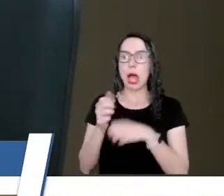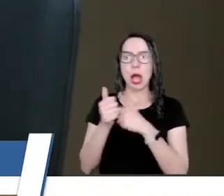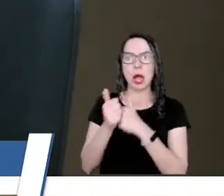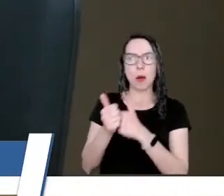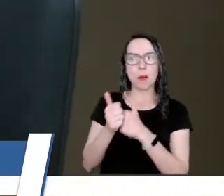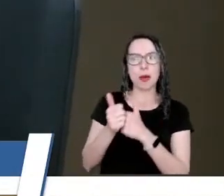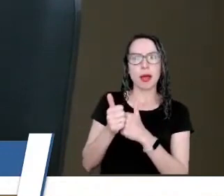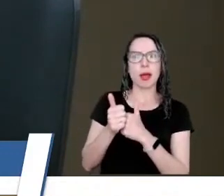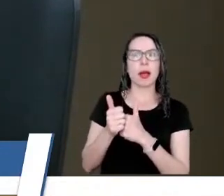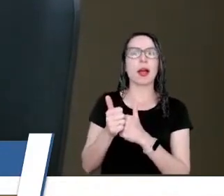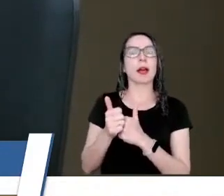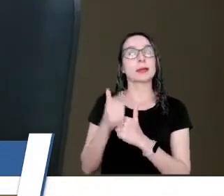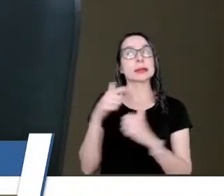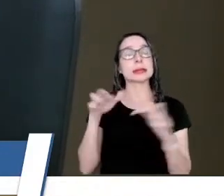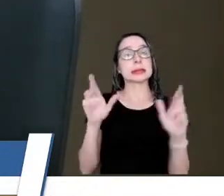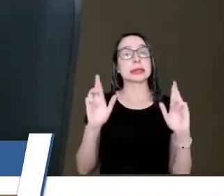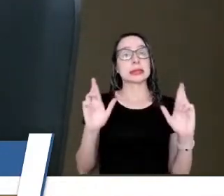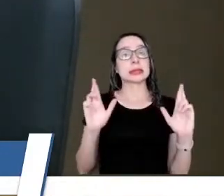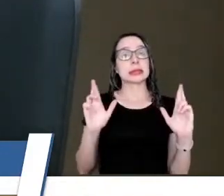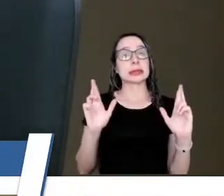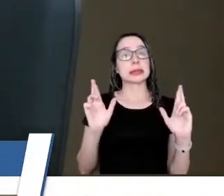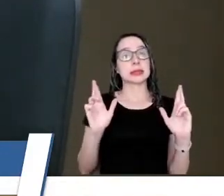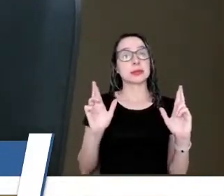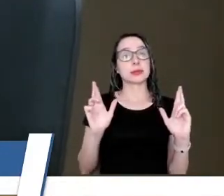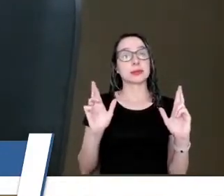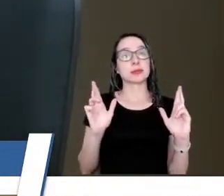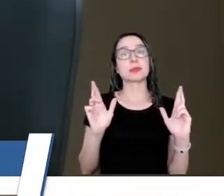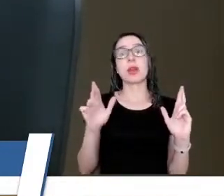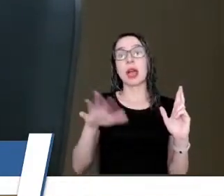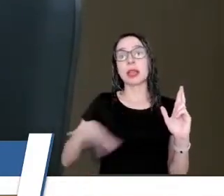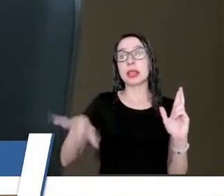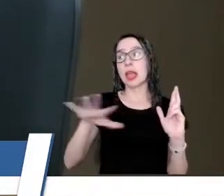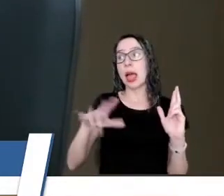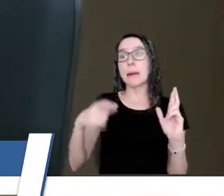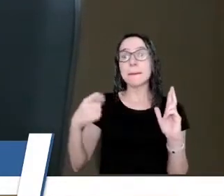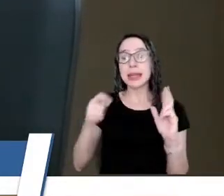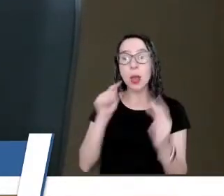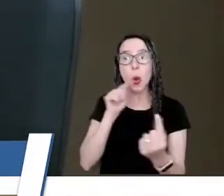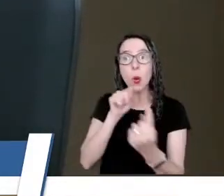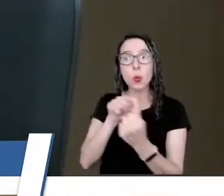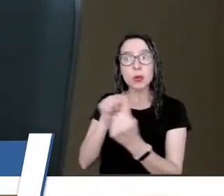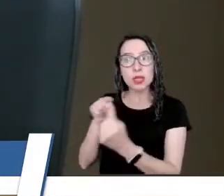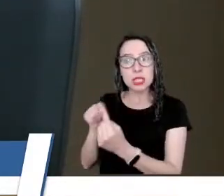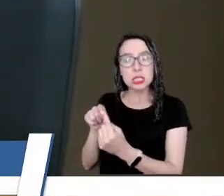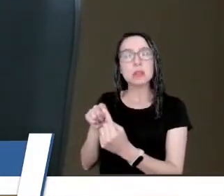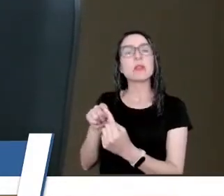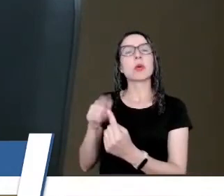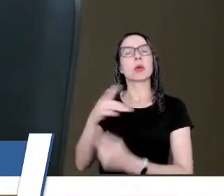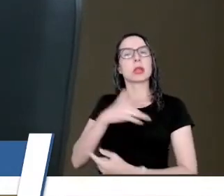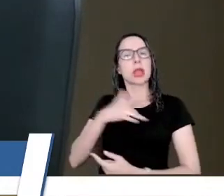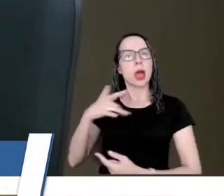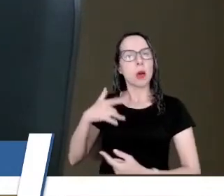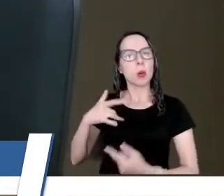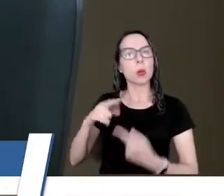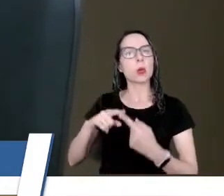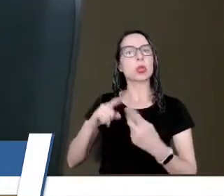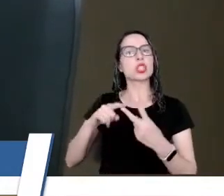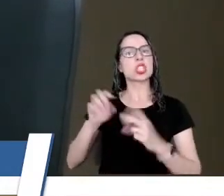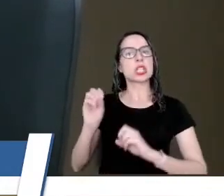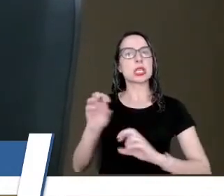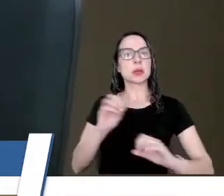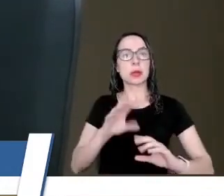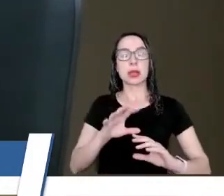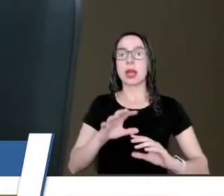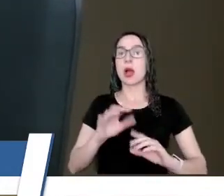e torcer para que as áreas que realmente precisam ser privilegiadas, saúde, educação, a